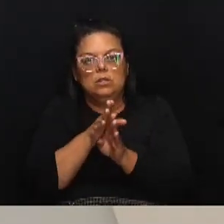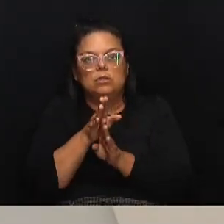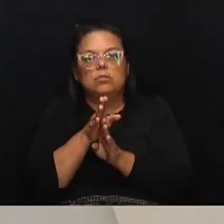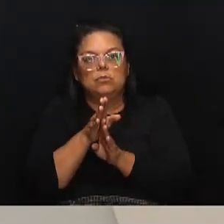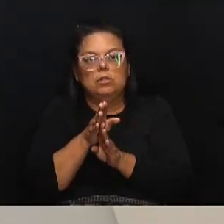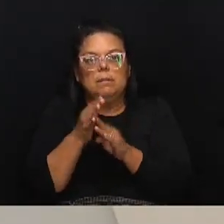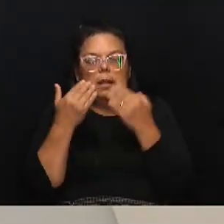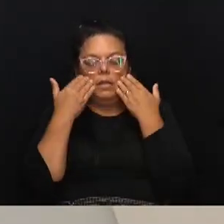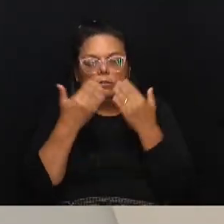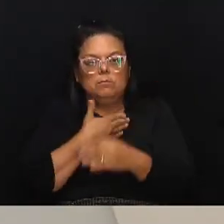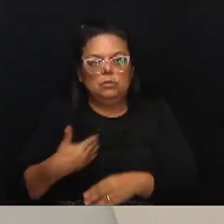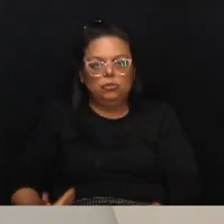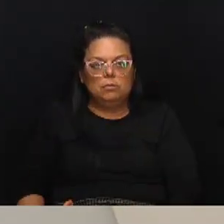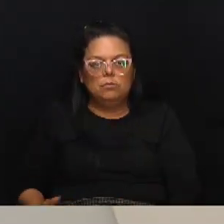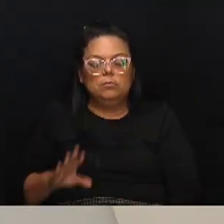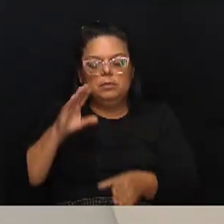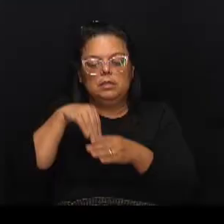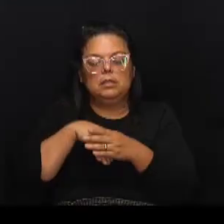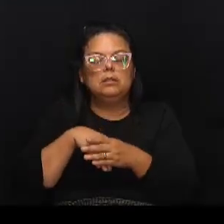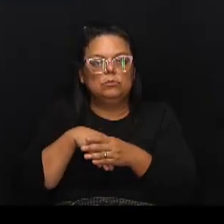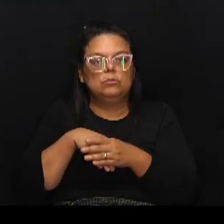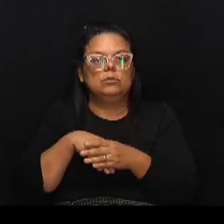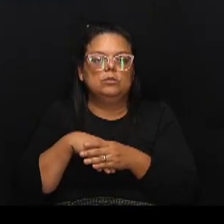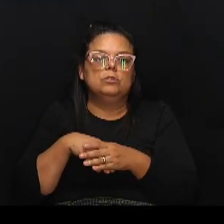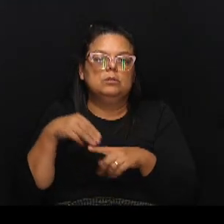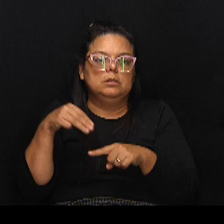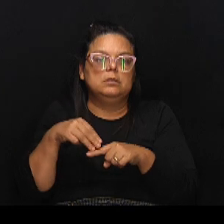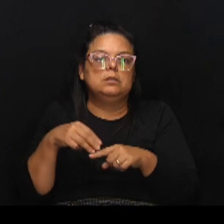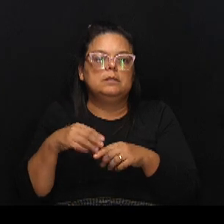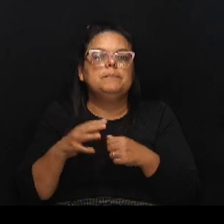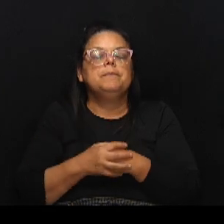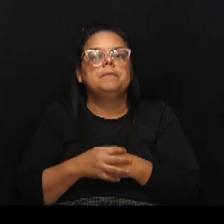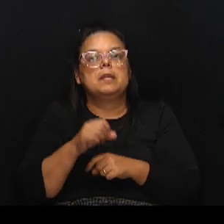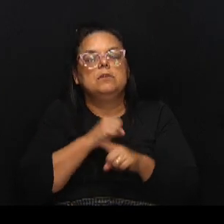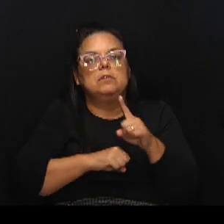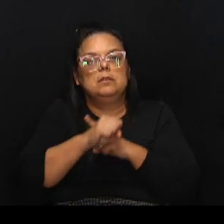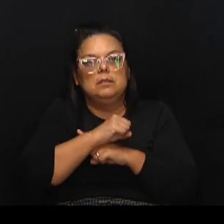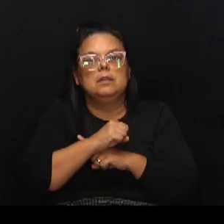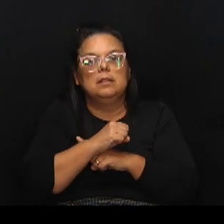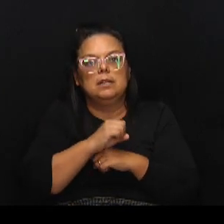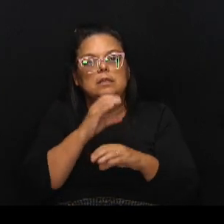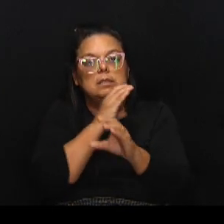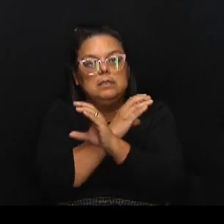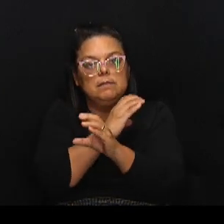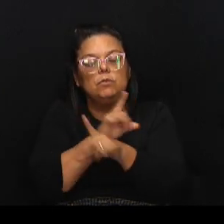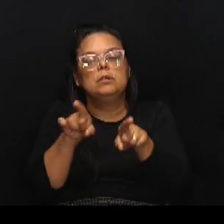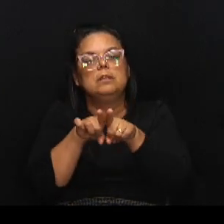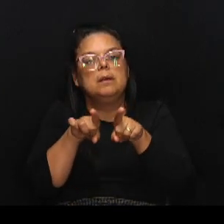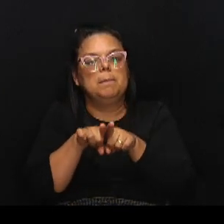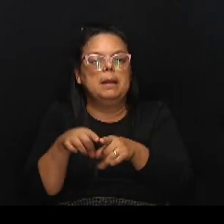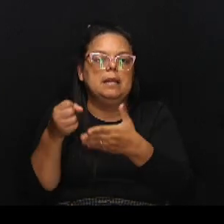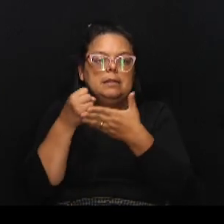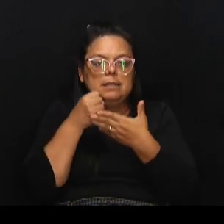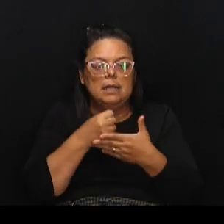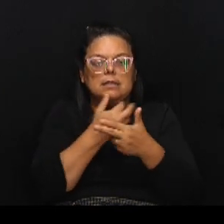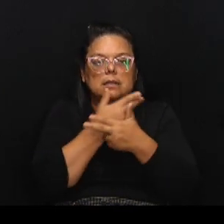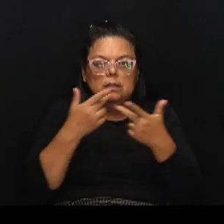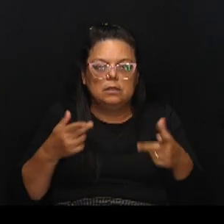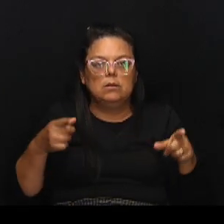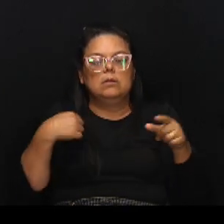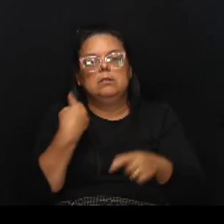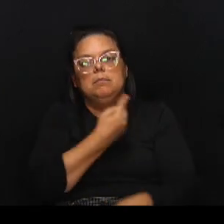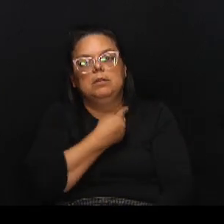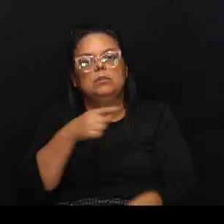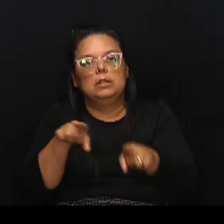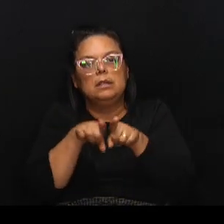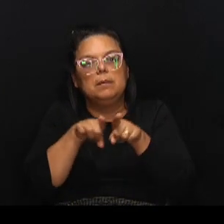políticas públicas aqui do nosso município. A sociedade civil ela traz para a gente essa demanda, né, das suas necessidades. Então para o